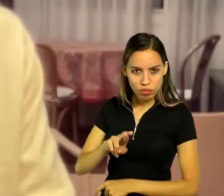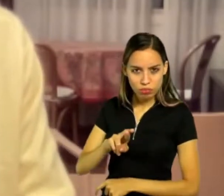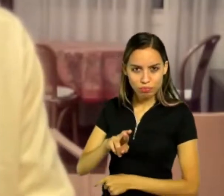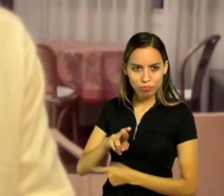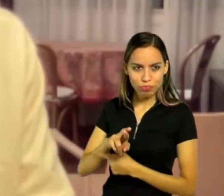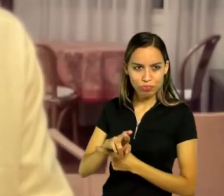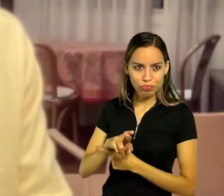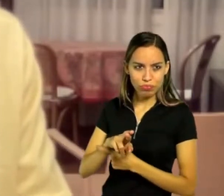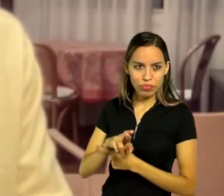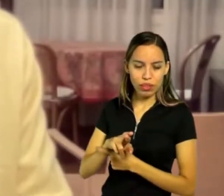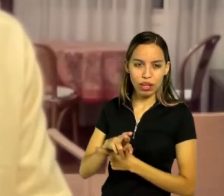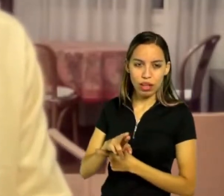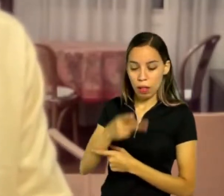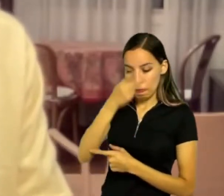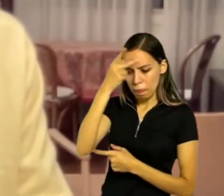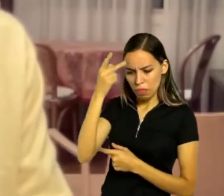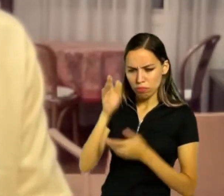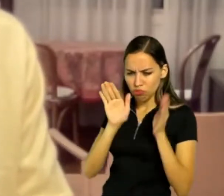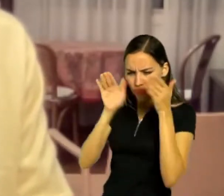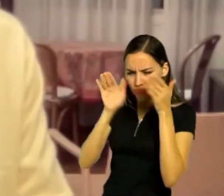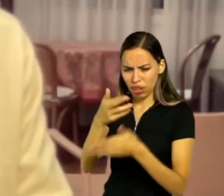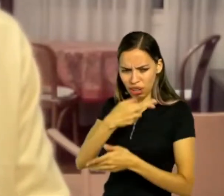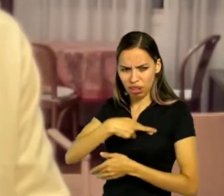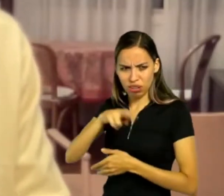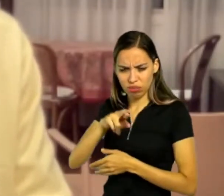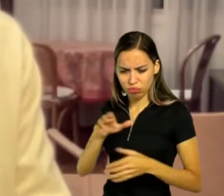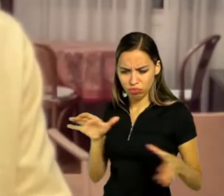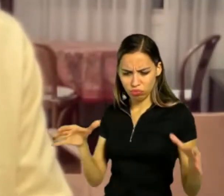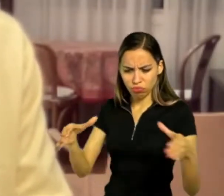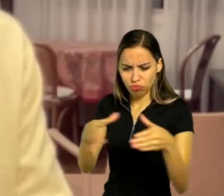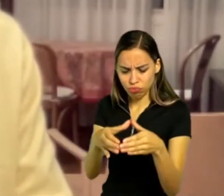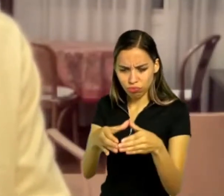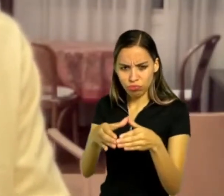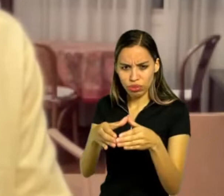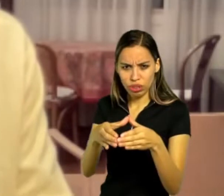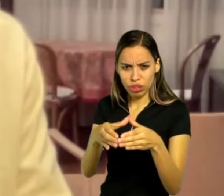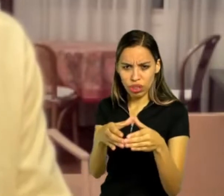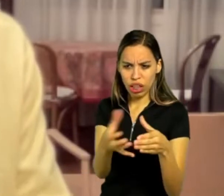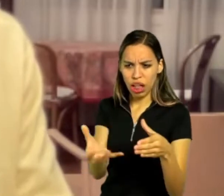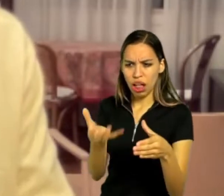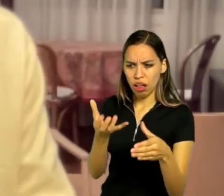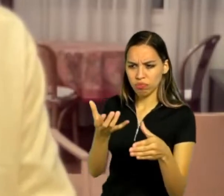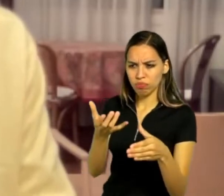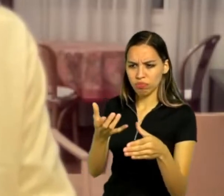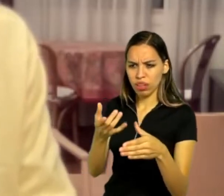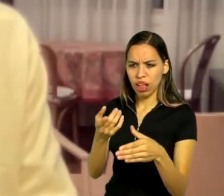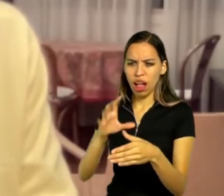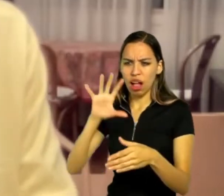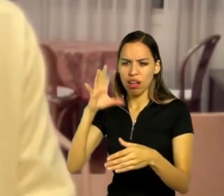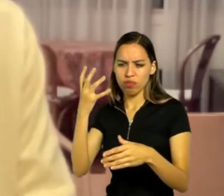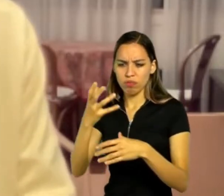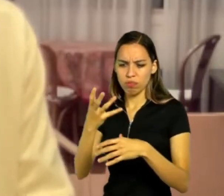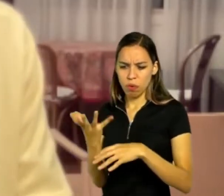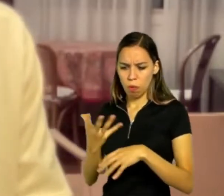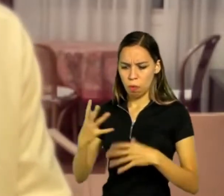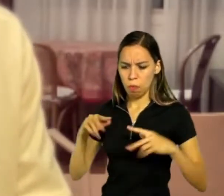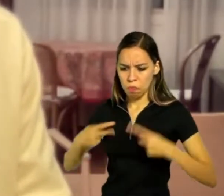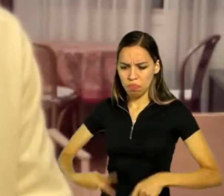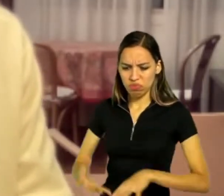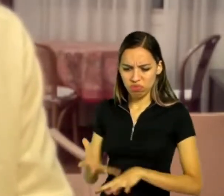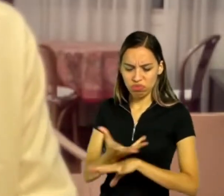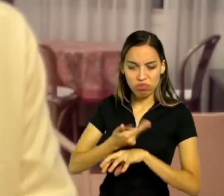especialmente certos religiosos, se julgam os donos das qualidades humanas, né? Então, quando você diz que você não